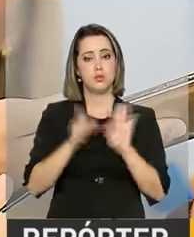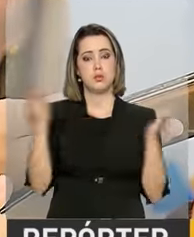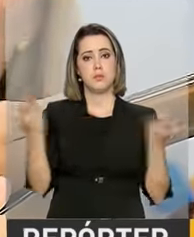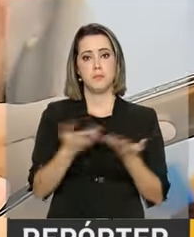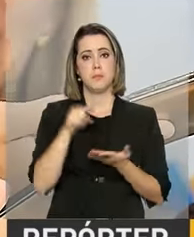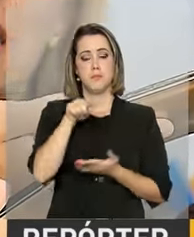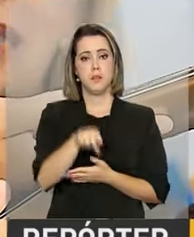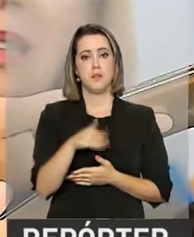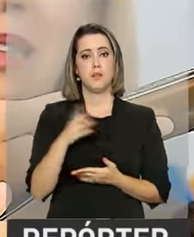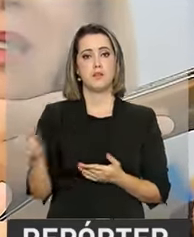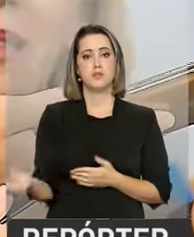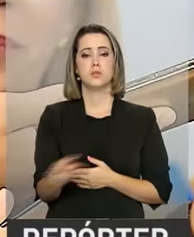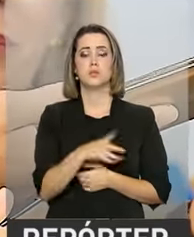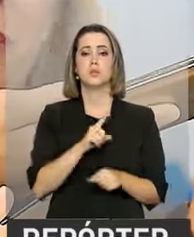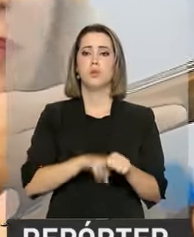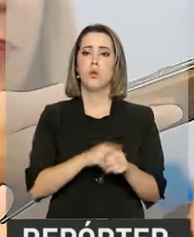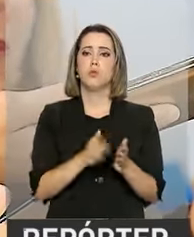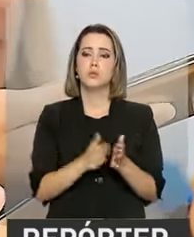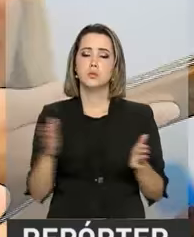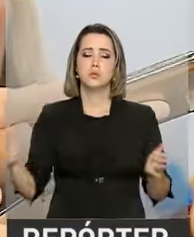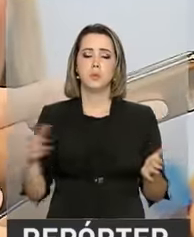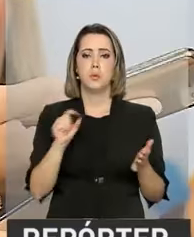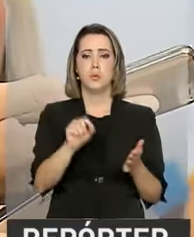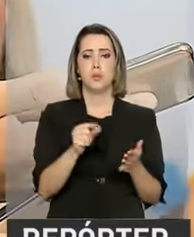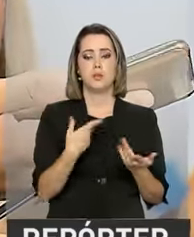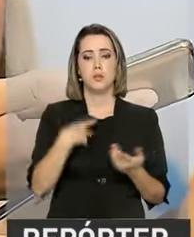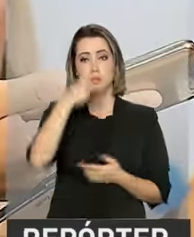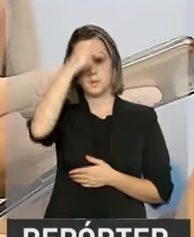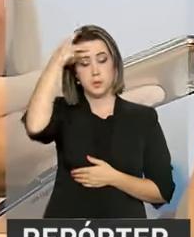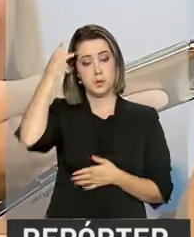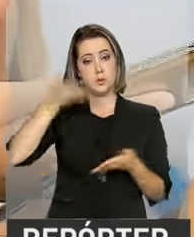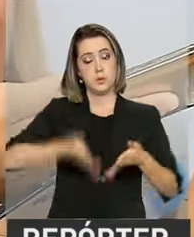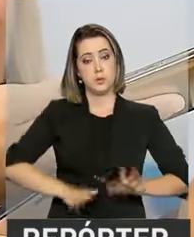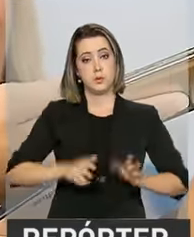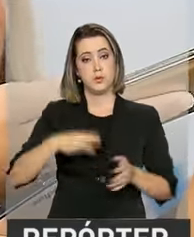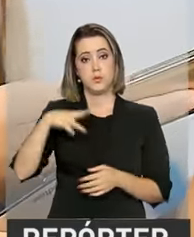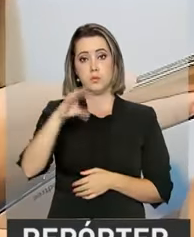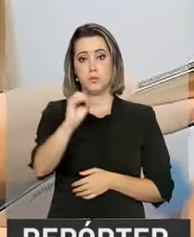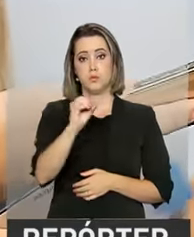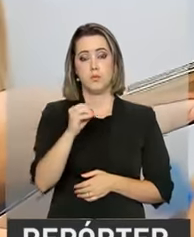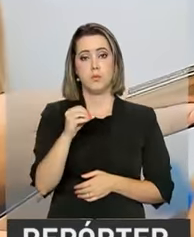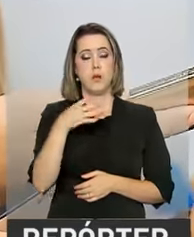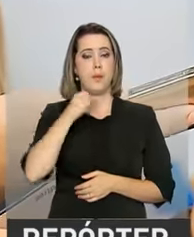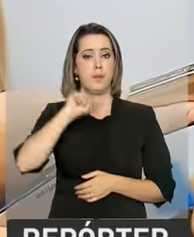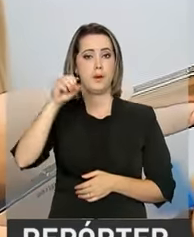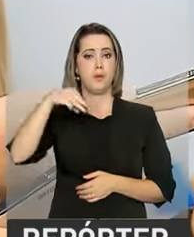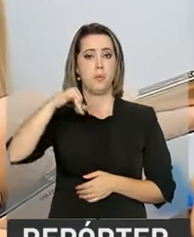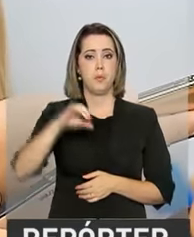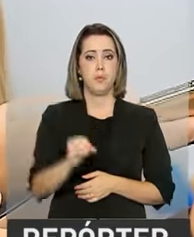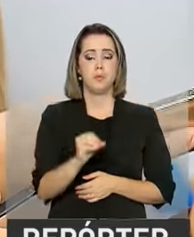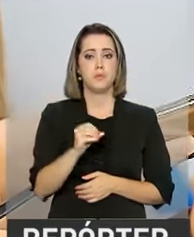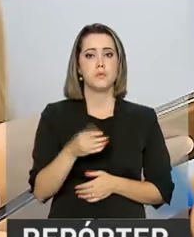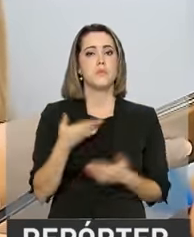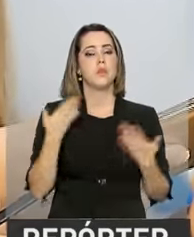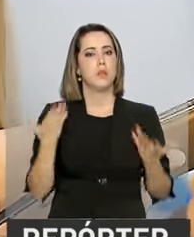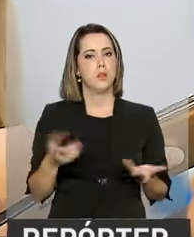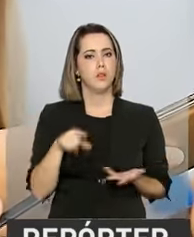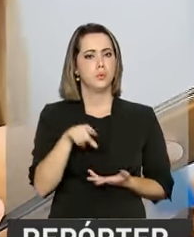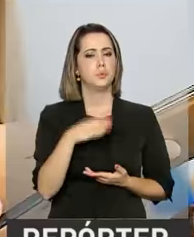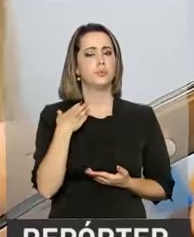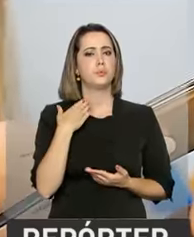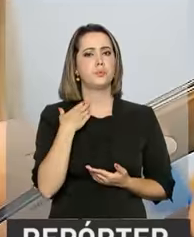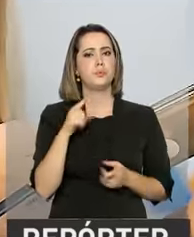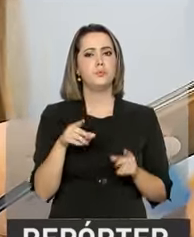nesta nova fase do calendário são os nascidos em março abril e maio então a caixa com uma